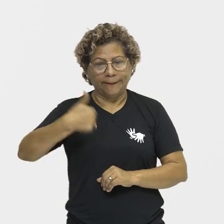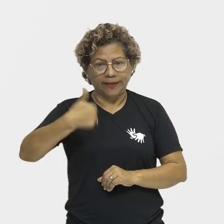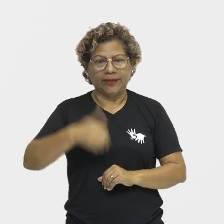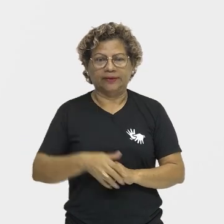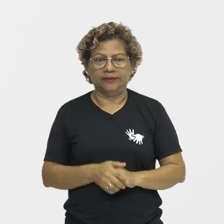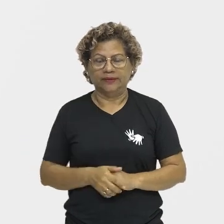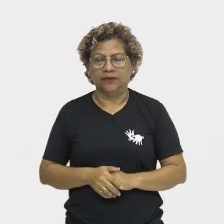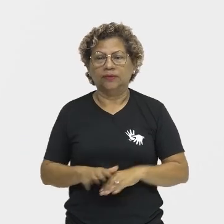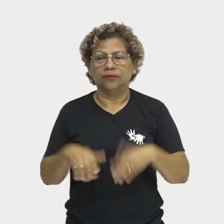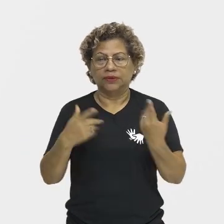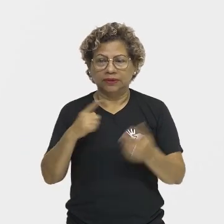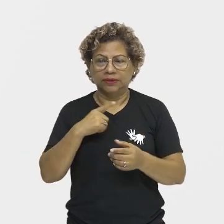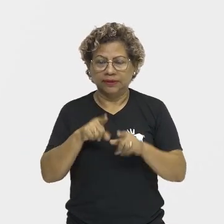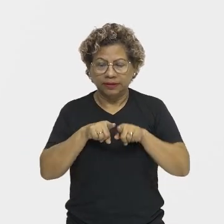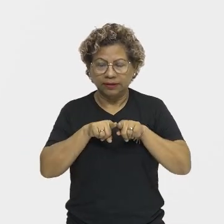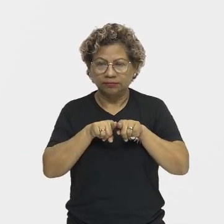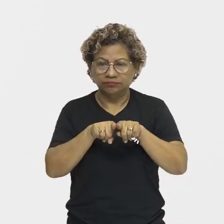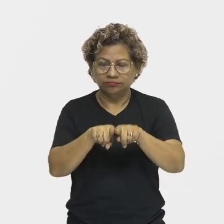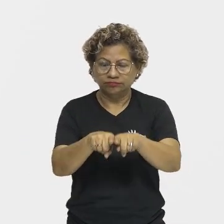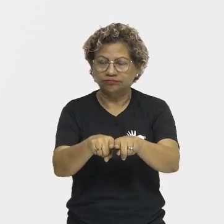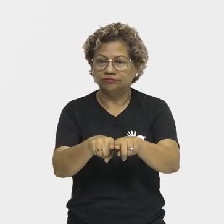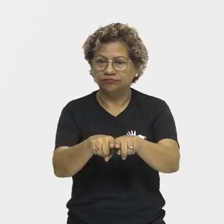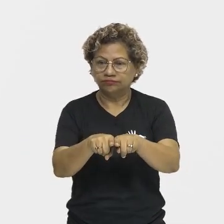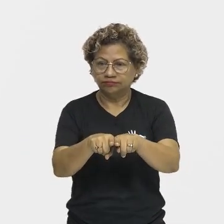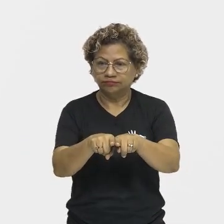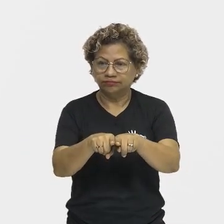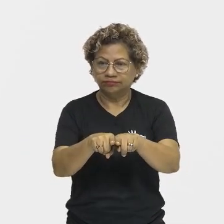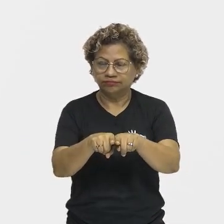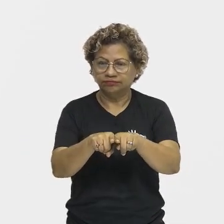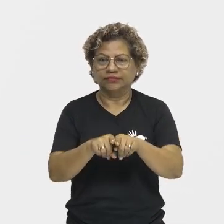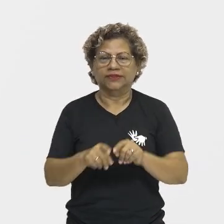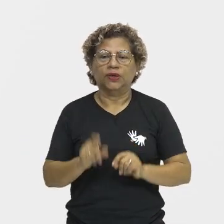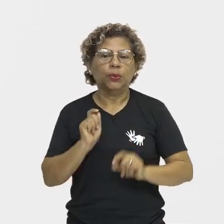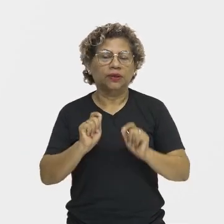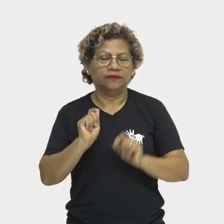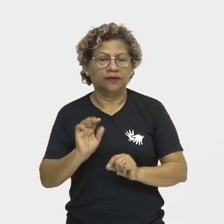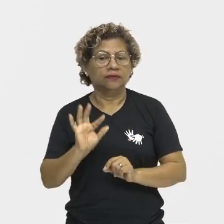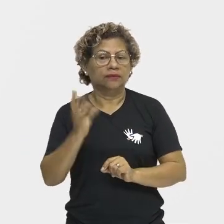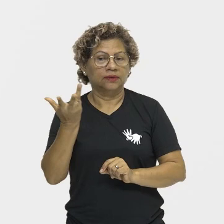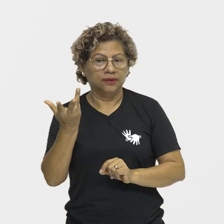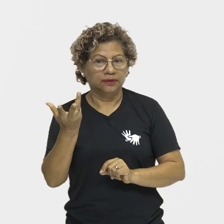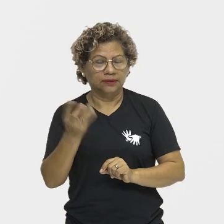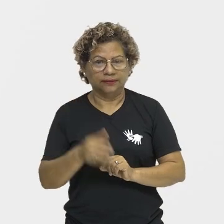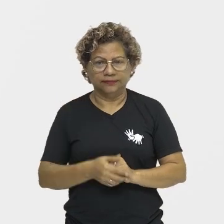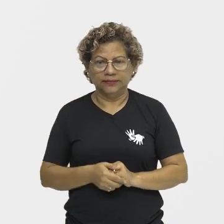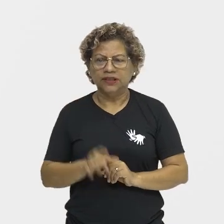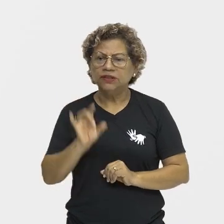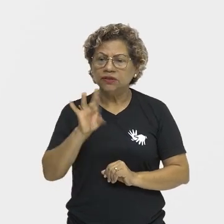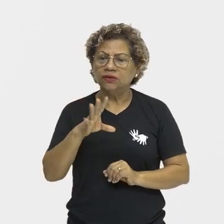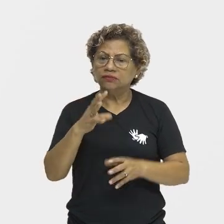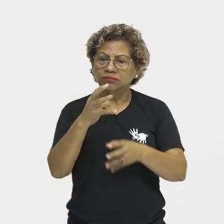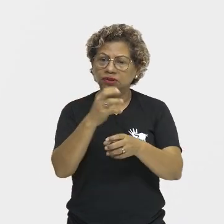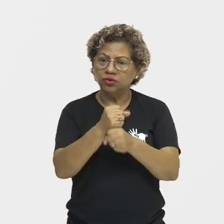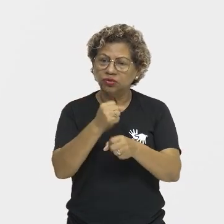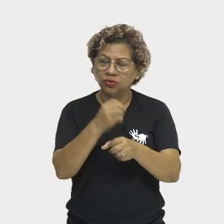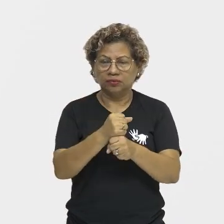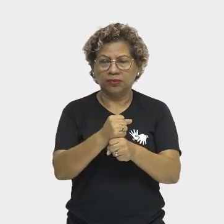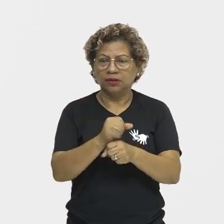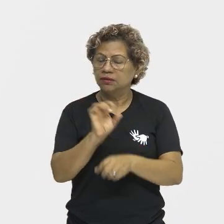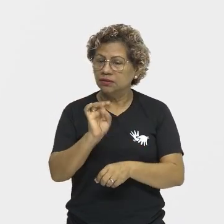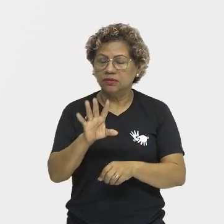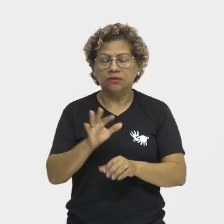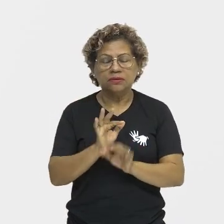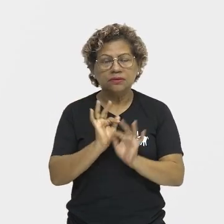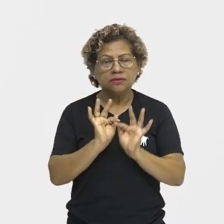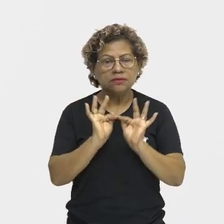estiverem em mesma direção e mesmo sentido. Nesse caso, gente, o que vai acontecer? É só somar essas duas forças.